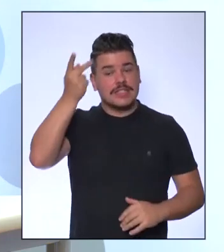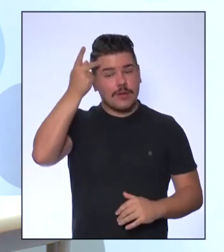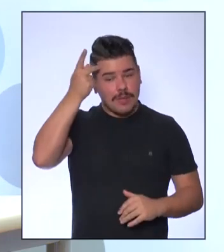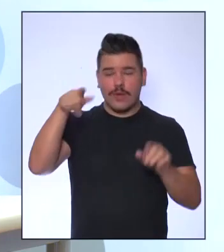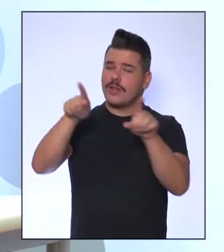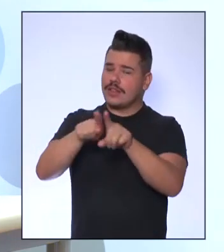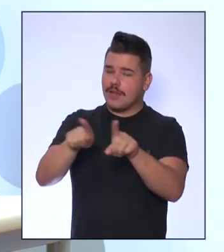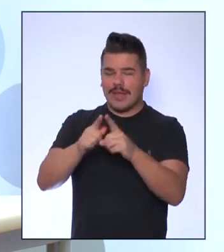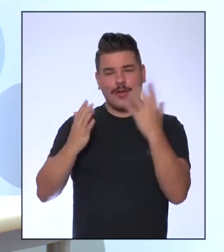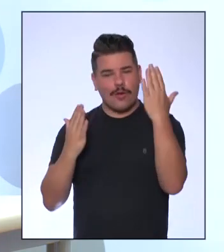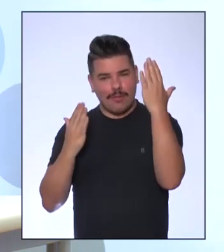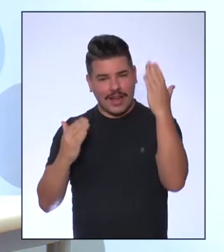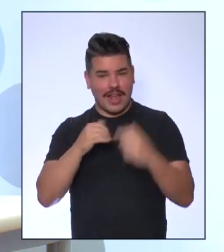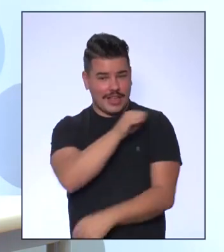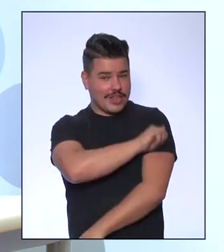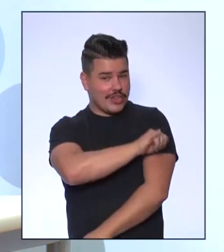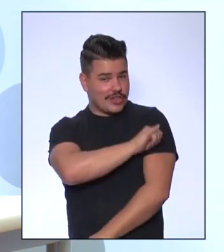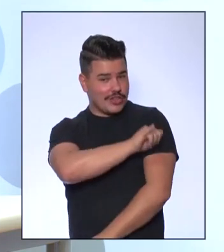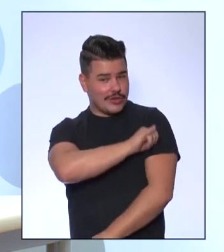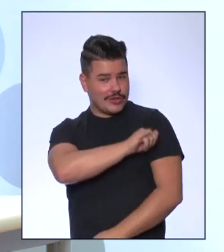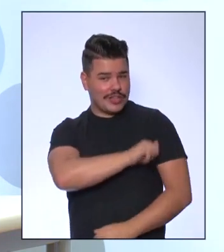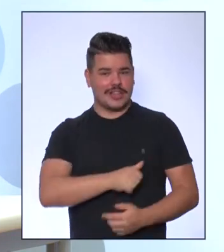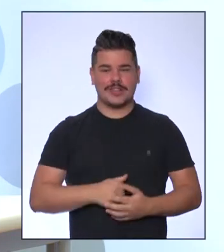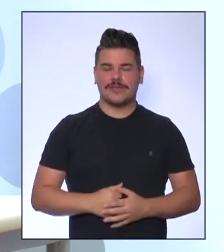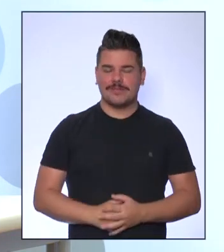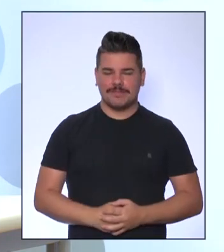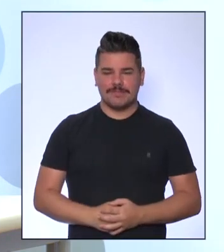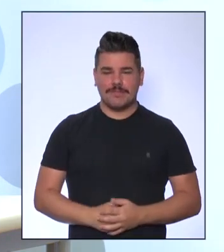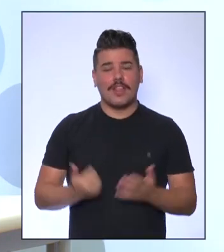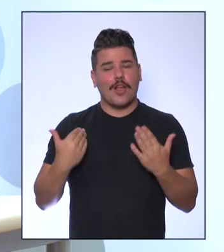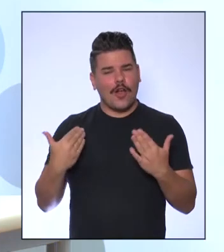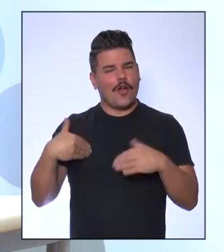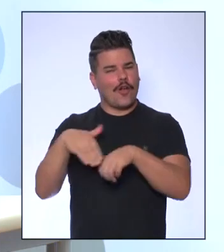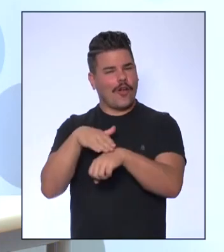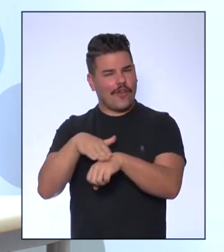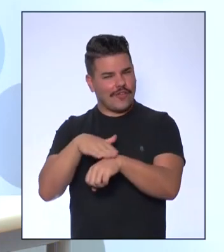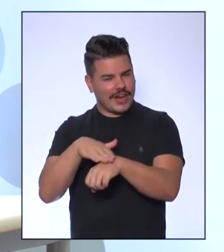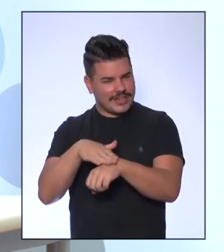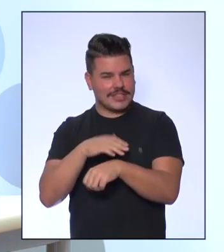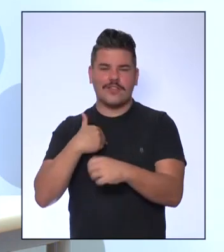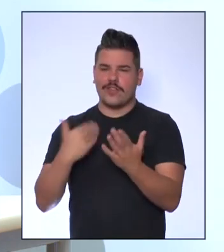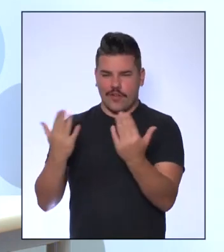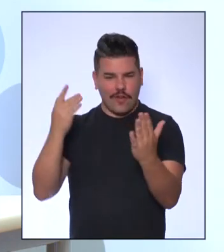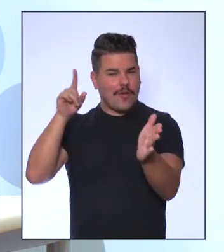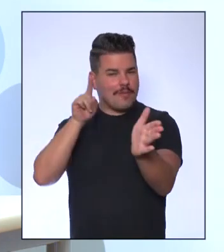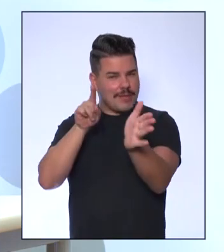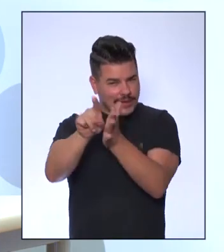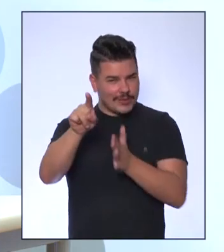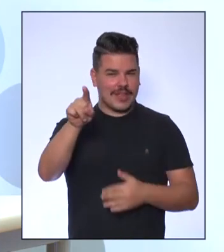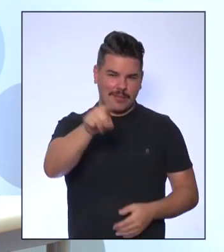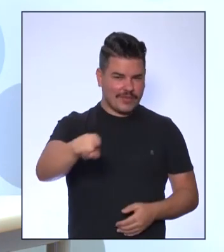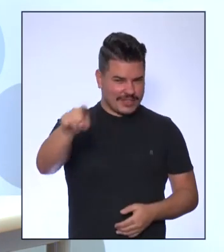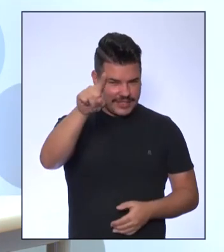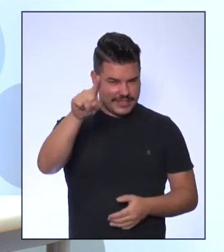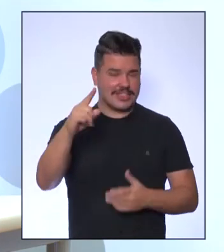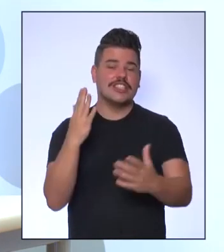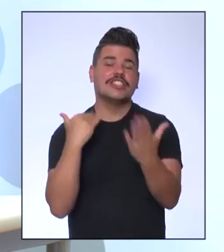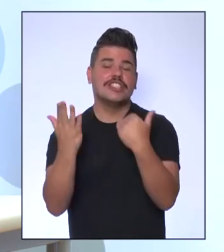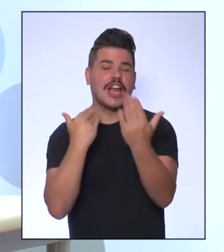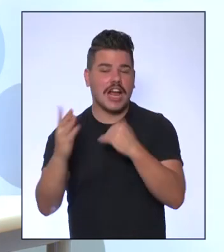Janeiro. Ok? Para começar a nossa conversa, a gente vai fazer uma pergunta para vocês em atividade pelo